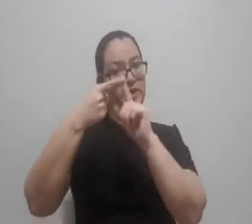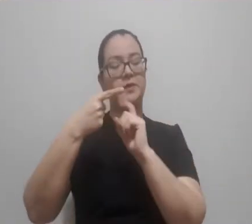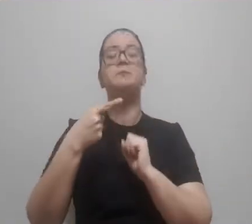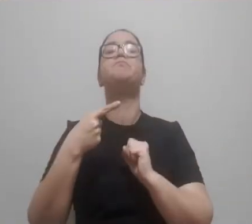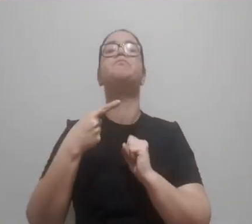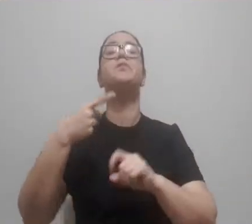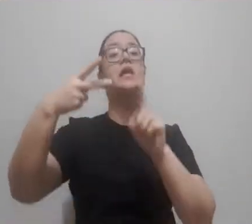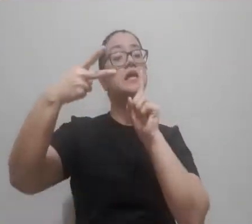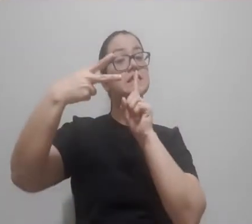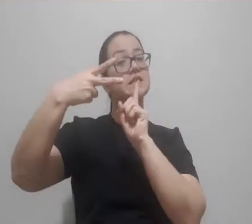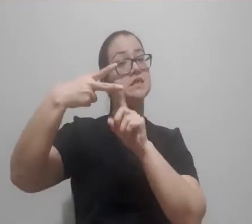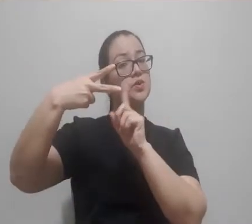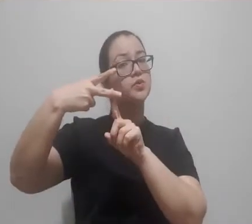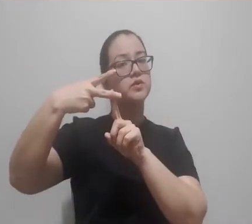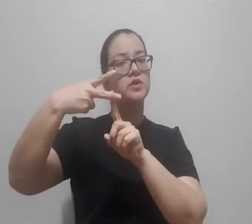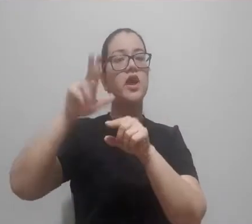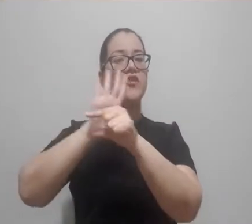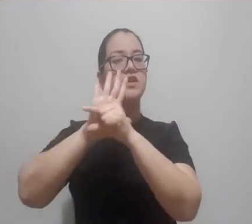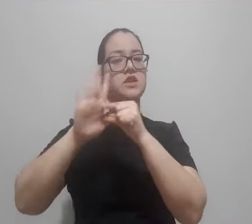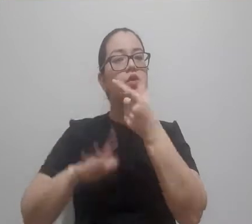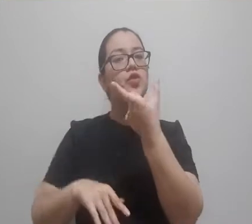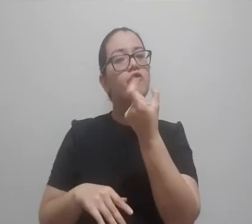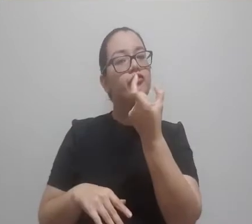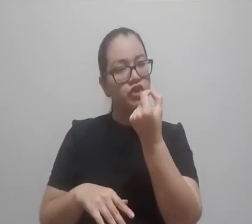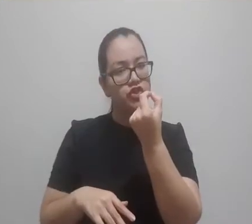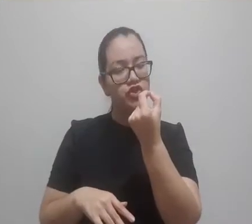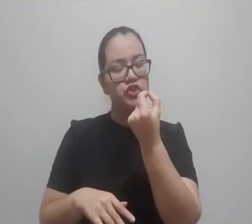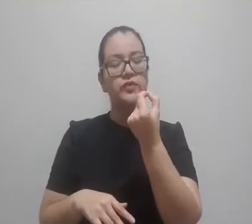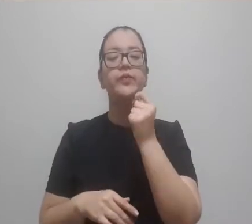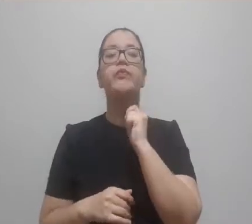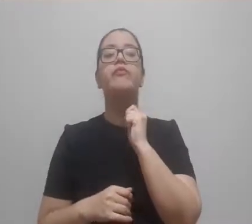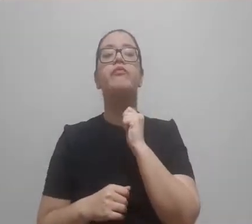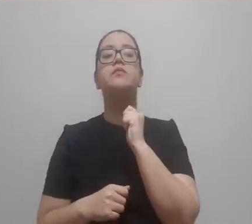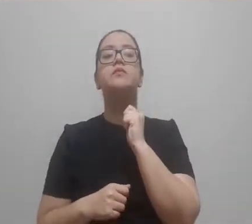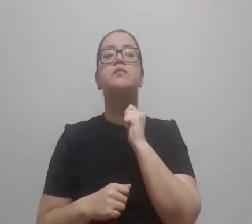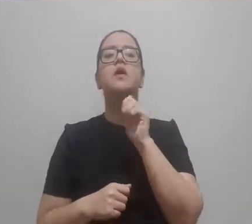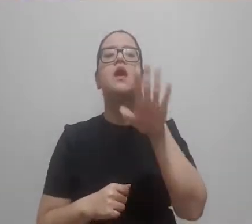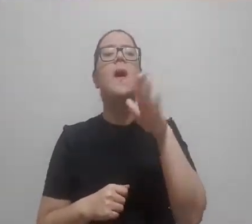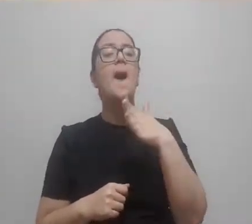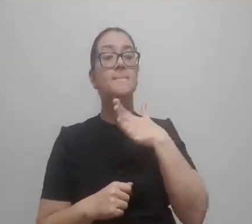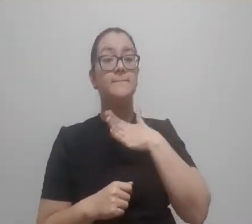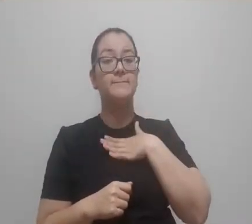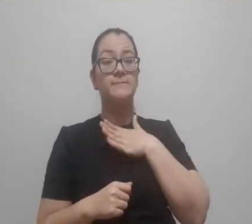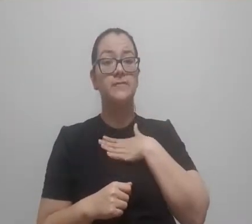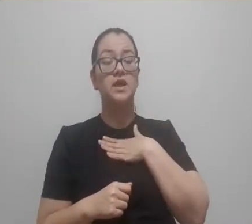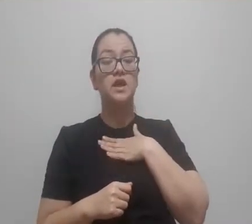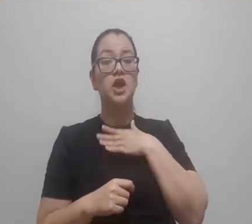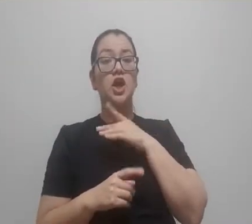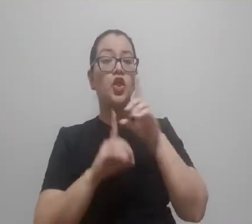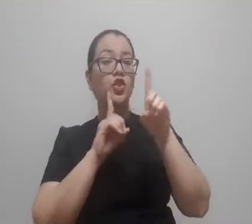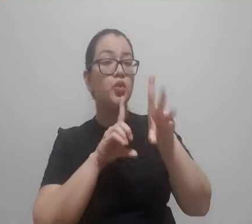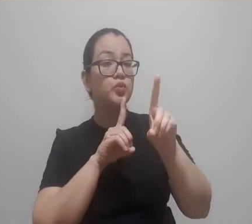no versículo 20, especificamente no versículo 20, ele vai dizer, olha, a minha doutrina, o meu ensino, ele